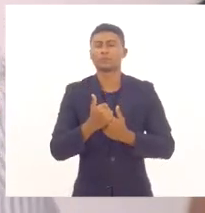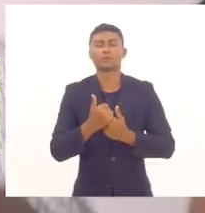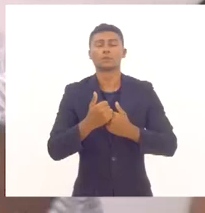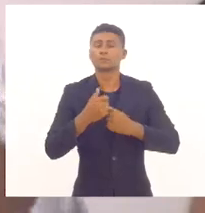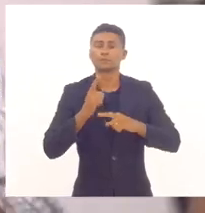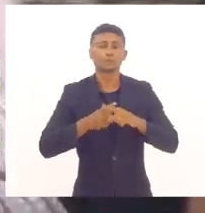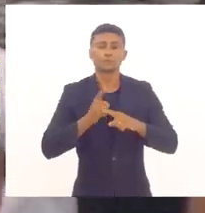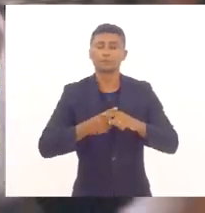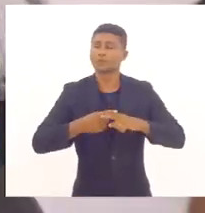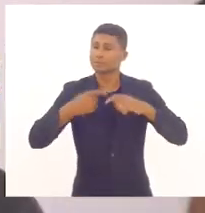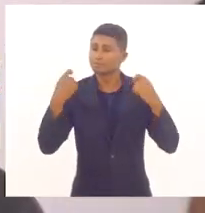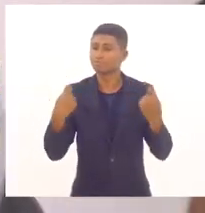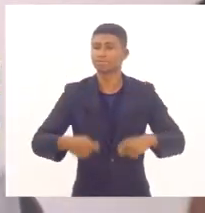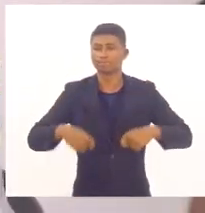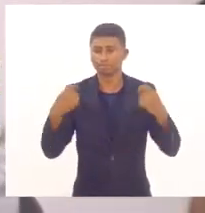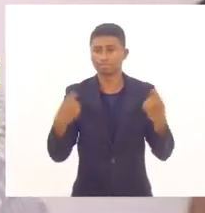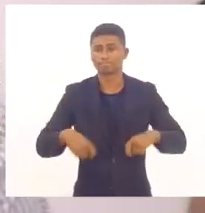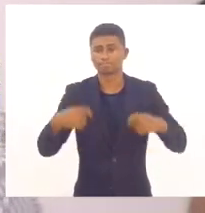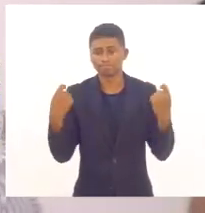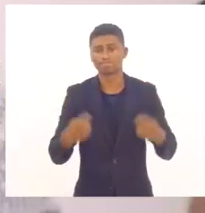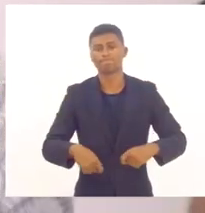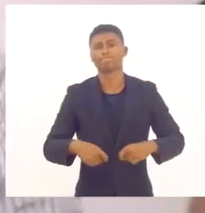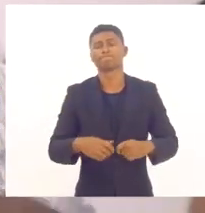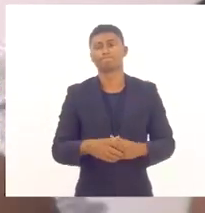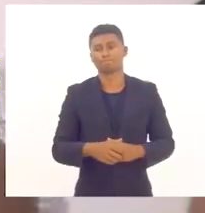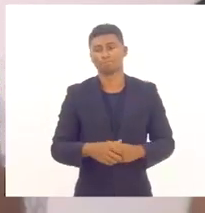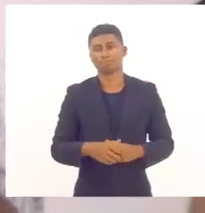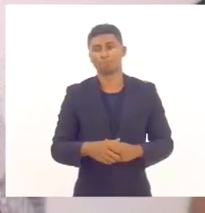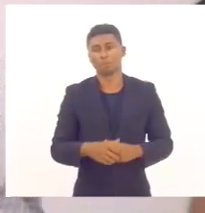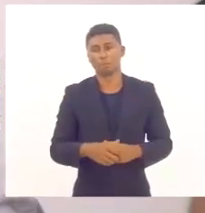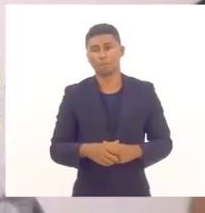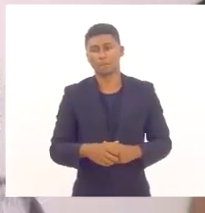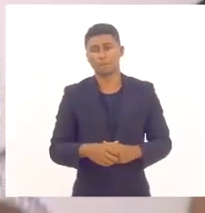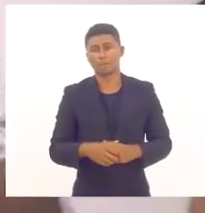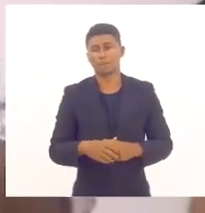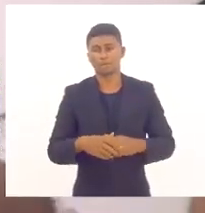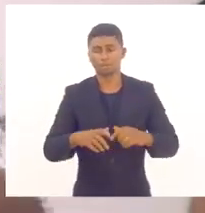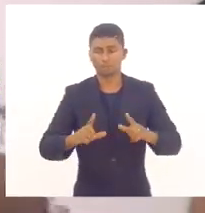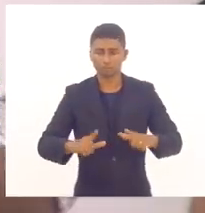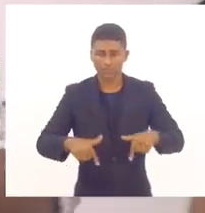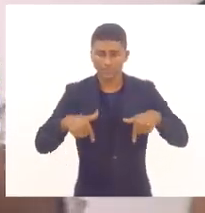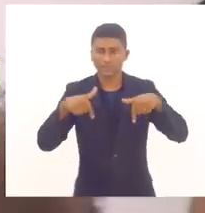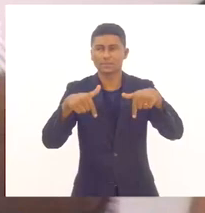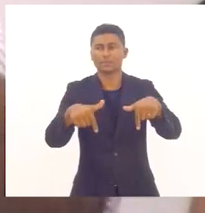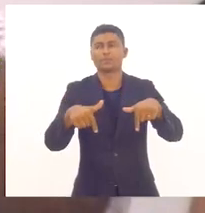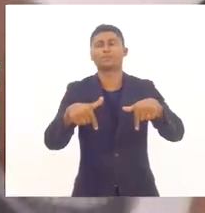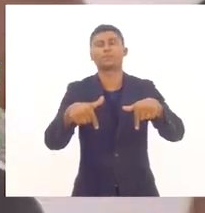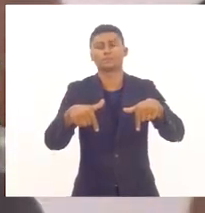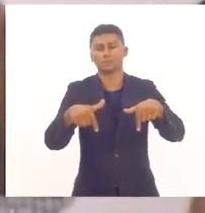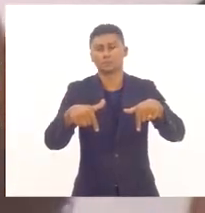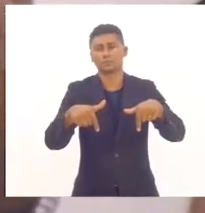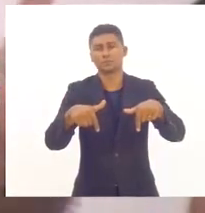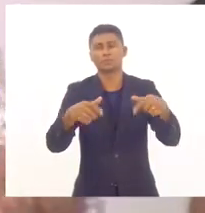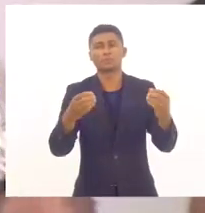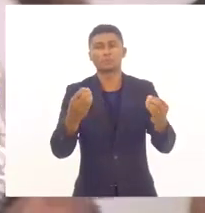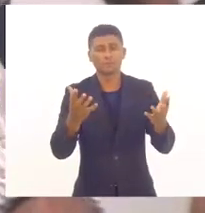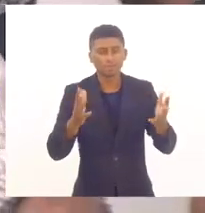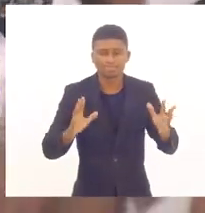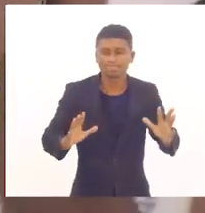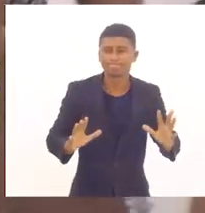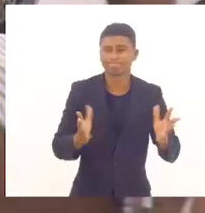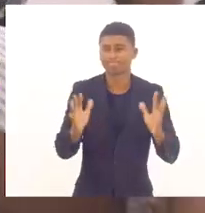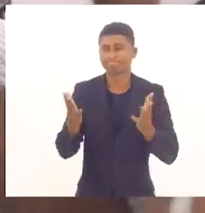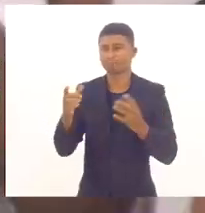necessidade dessa salvaguarda e de todas as ações para que haja mais fomento do